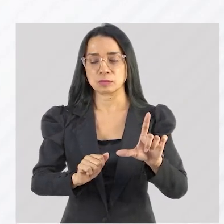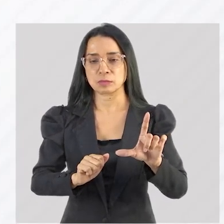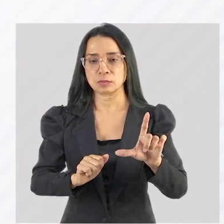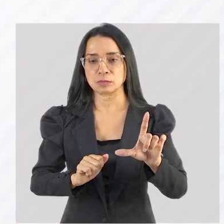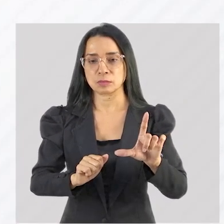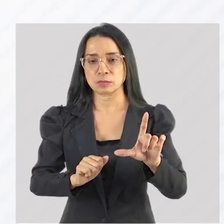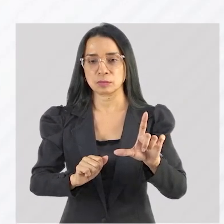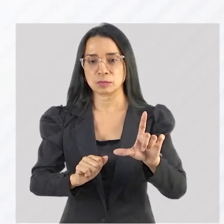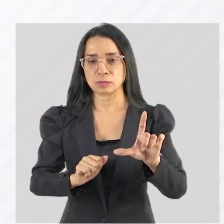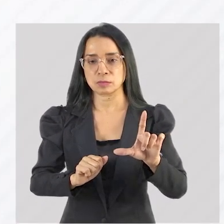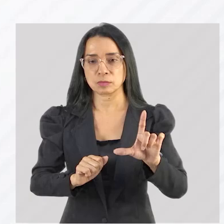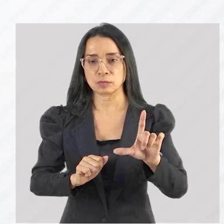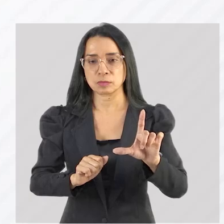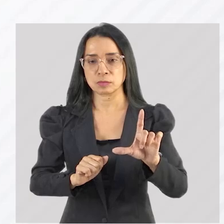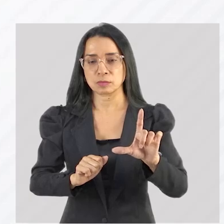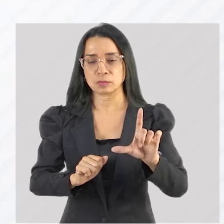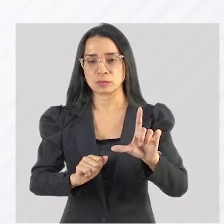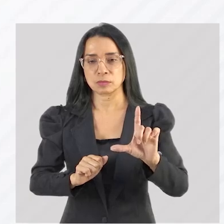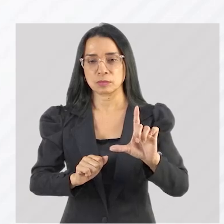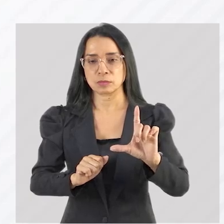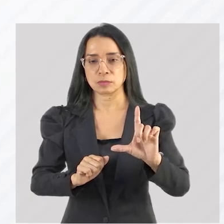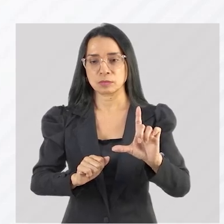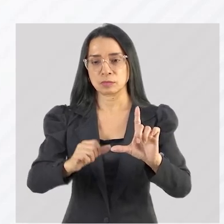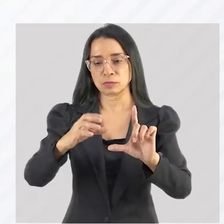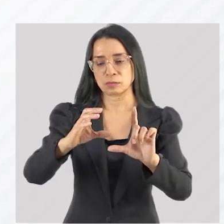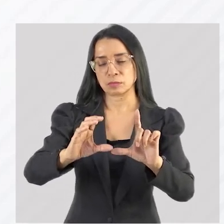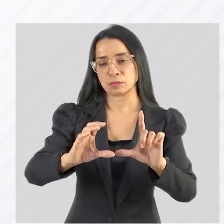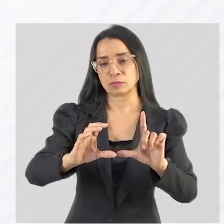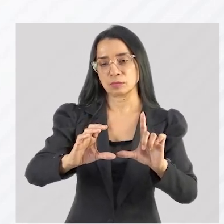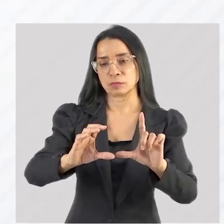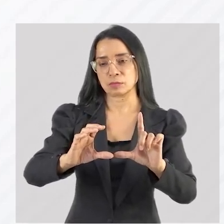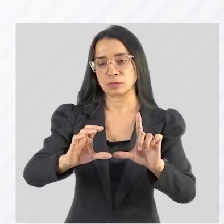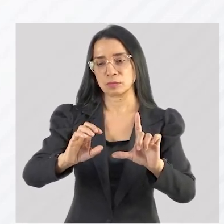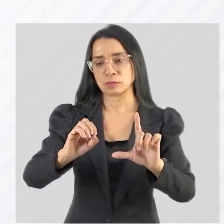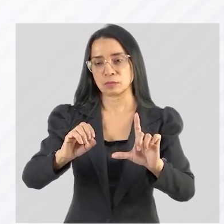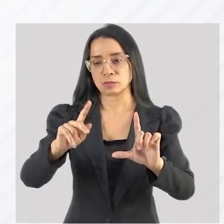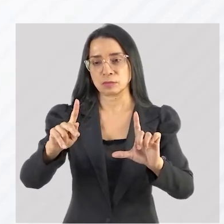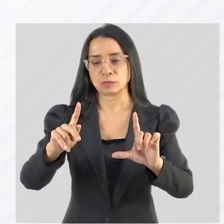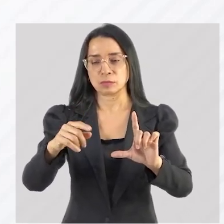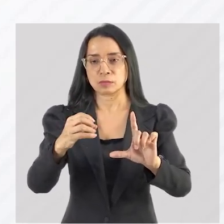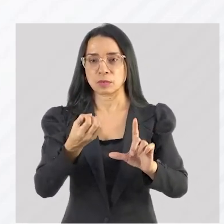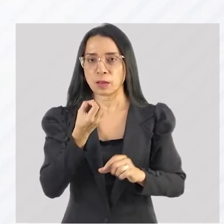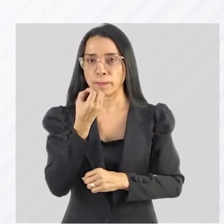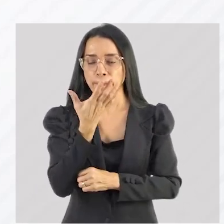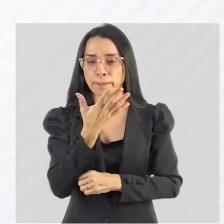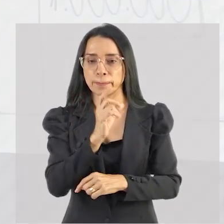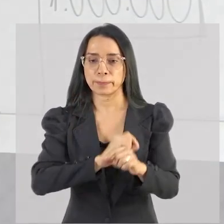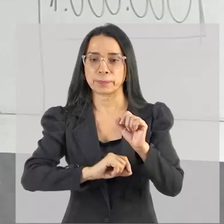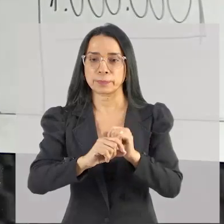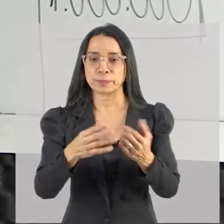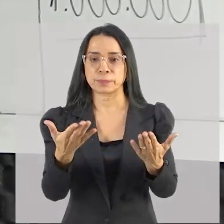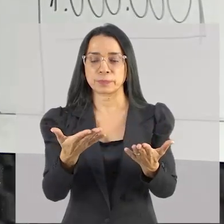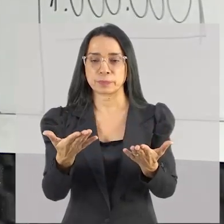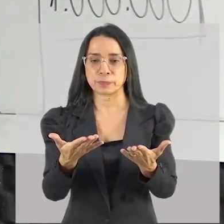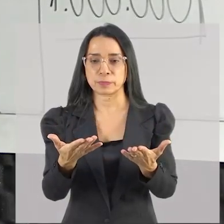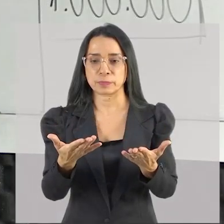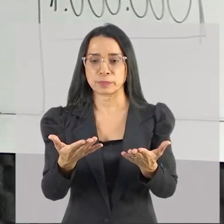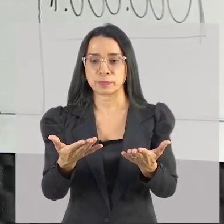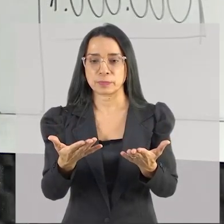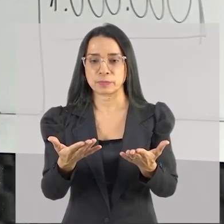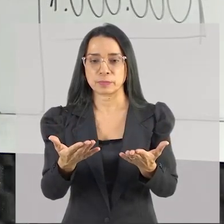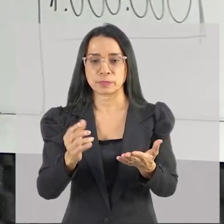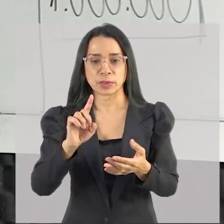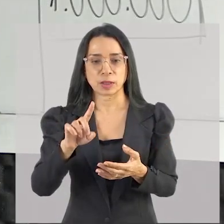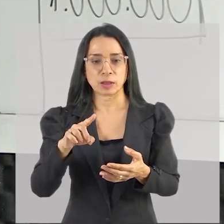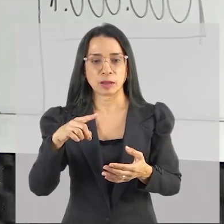alternativa? Alternativa de letra C. Tranquilo? Muito bem. Pessoal, né? Vamos para